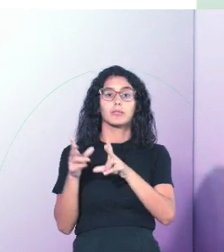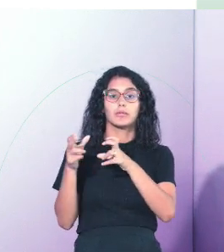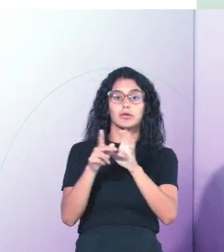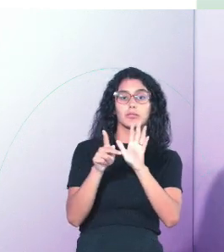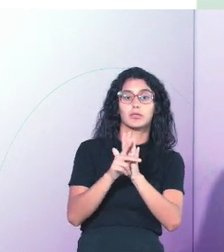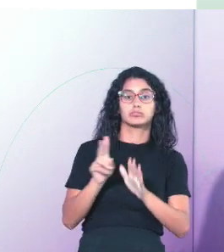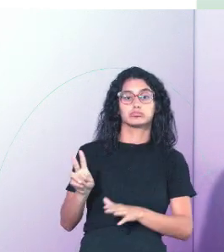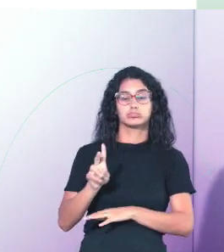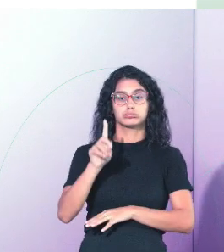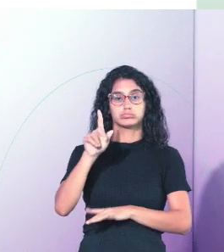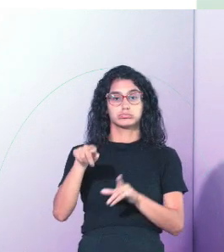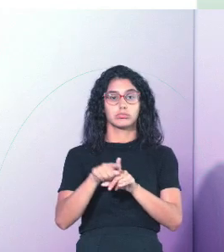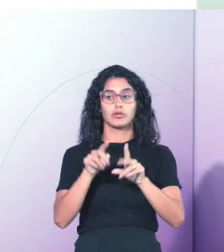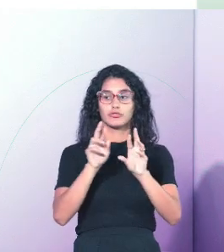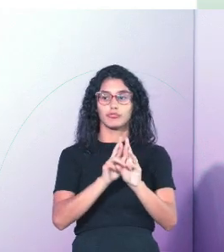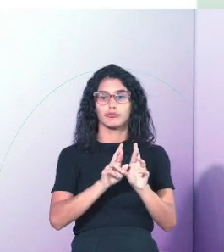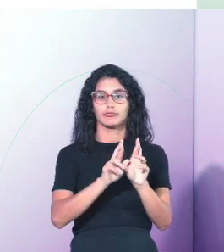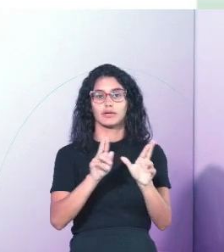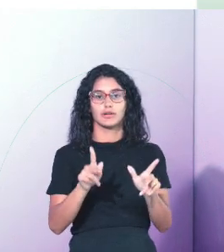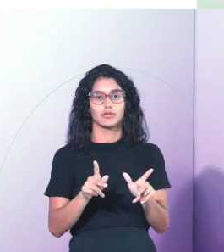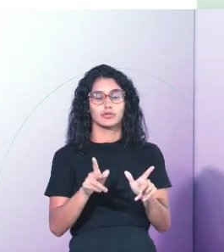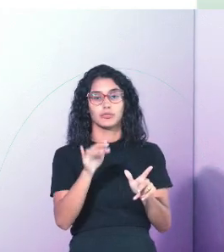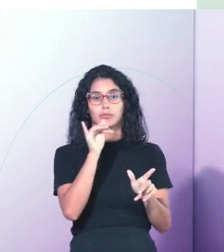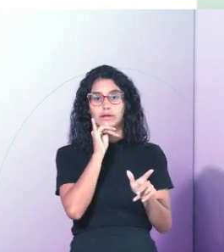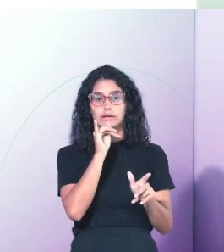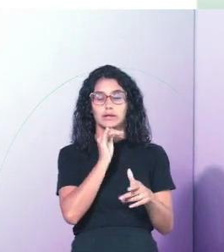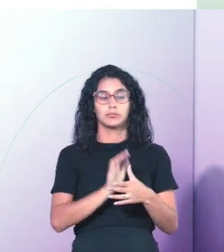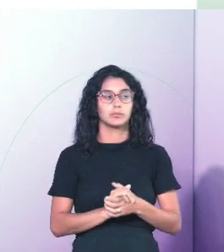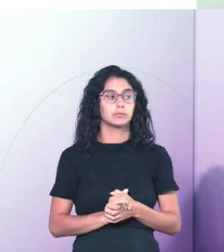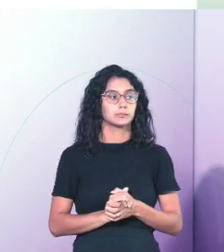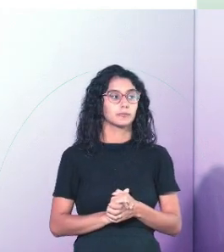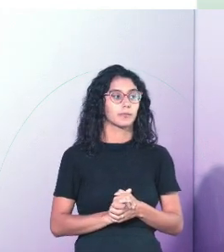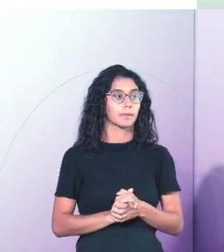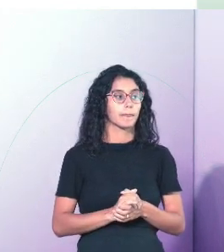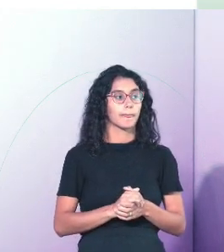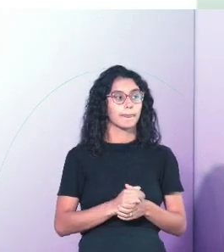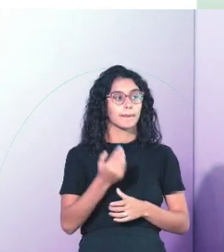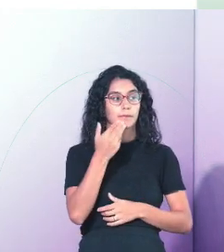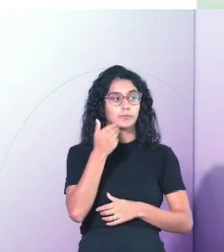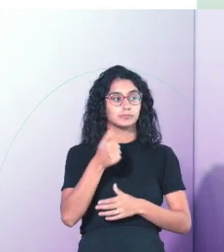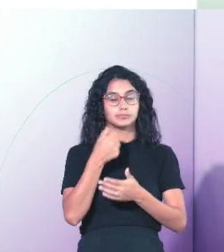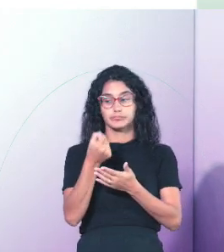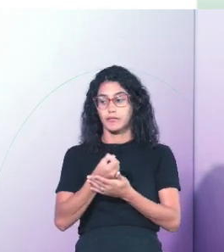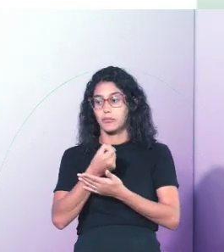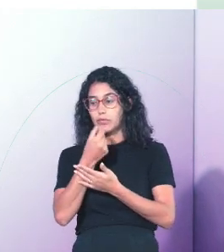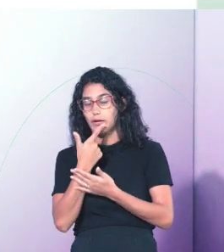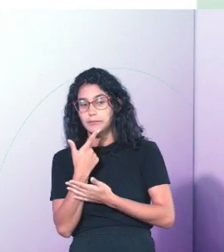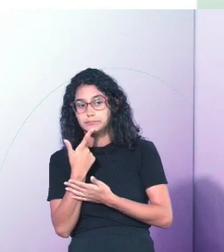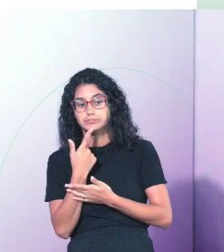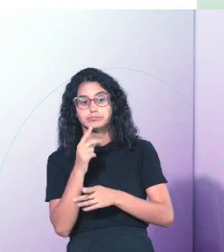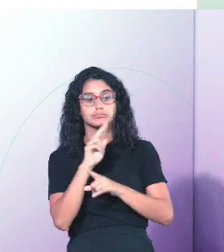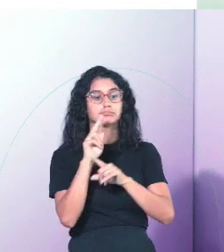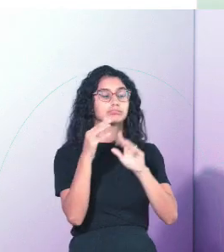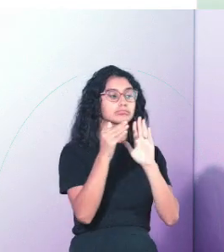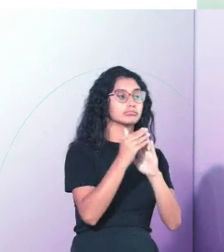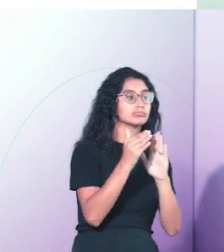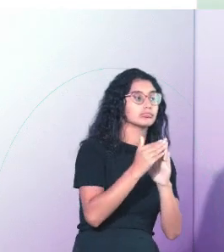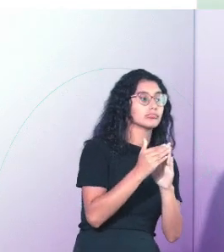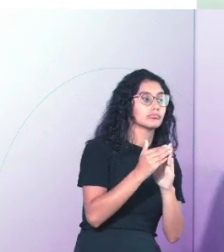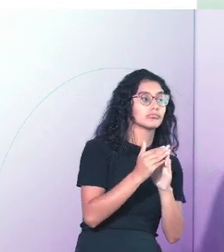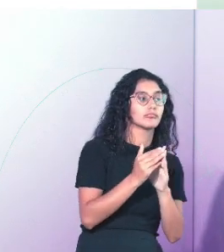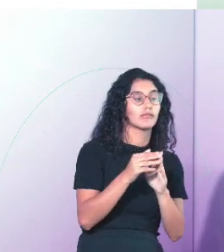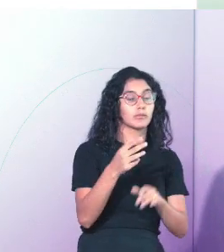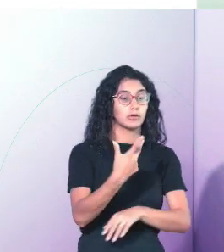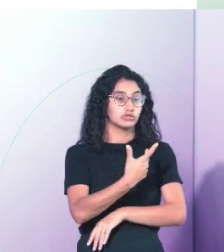pelo paciente ele é um diferencial. Por exemplo, eles preferem uma cápsula oral, um tratamento domiciliar, eles preferem